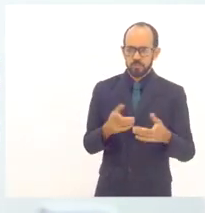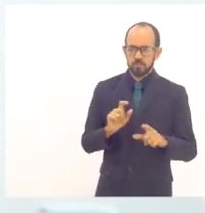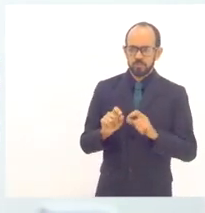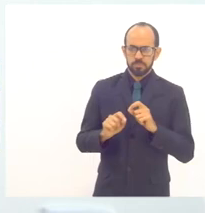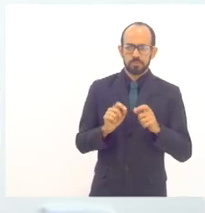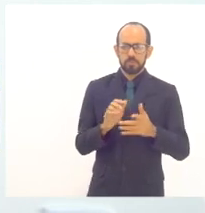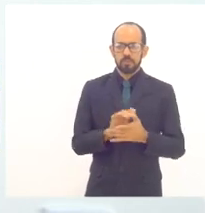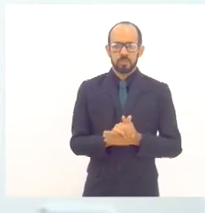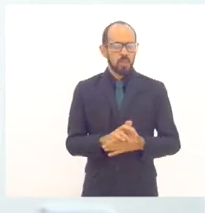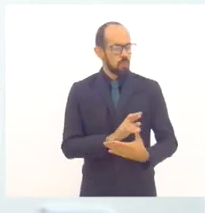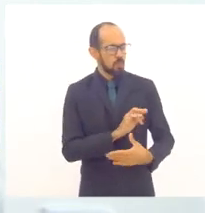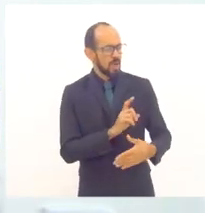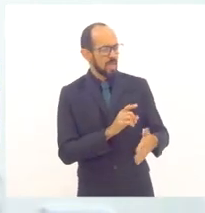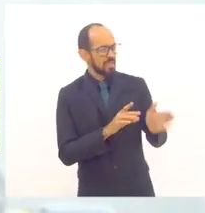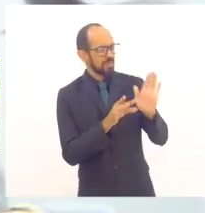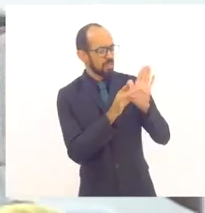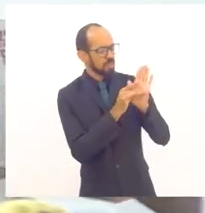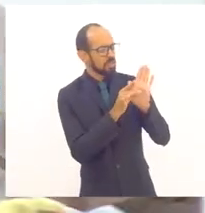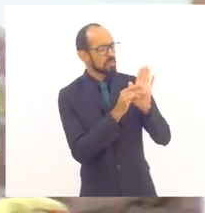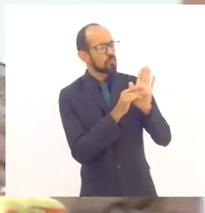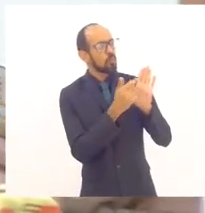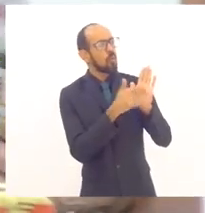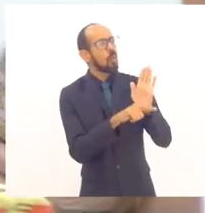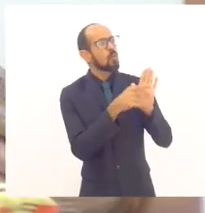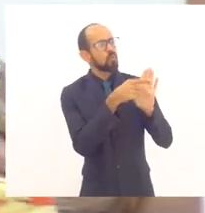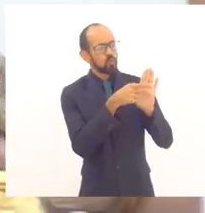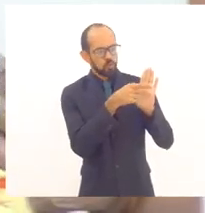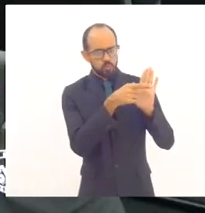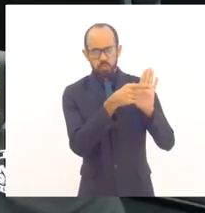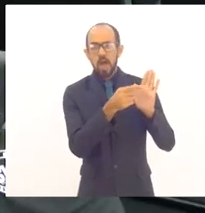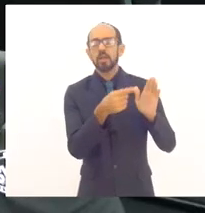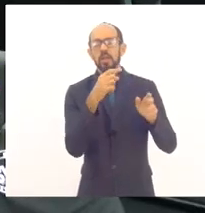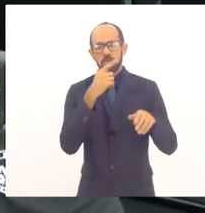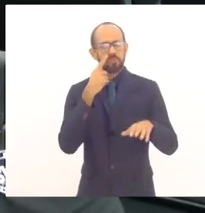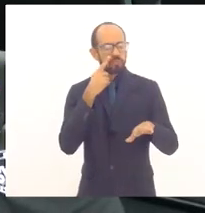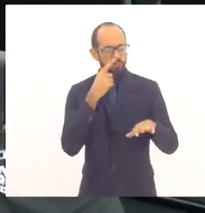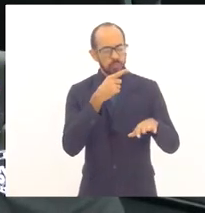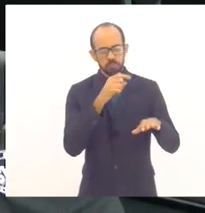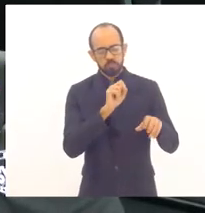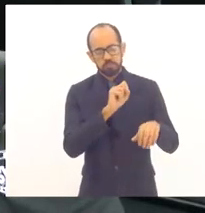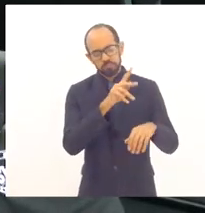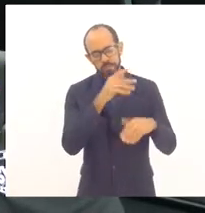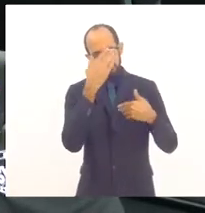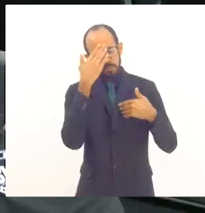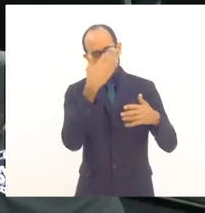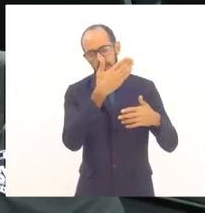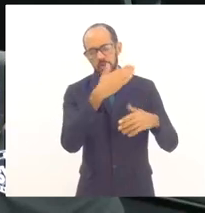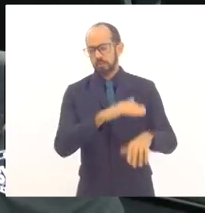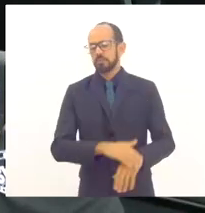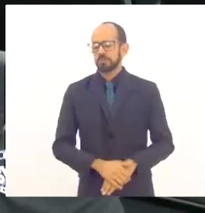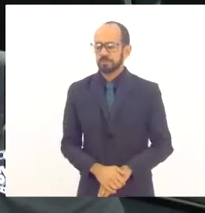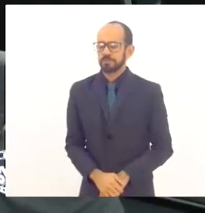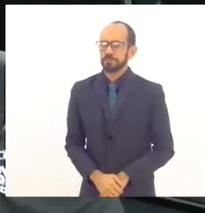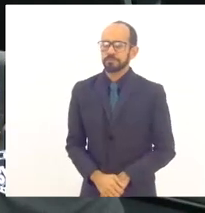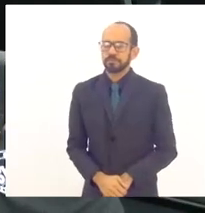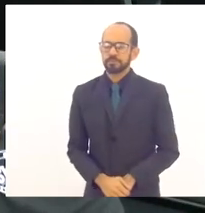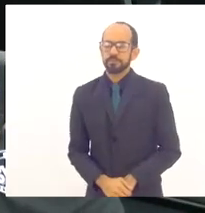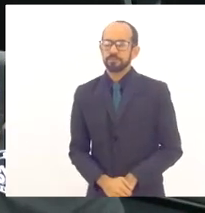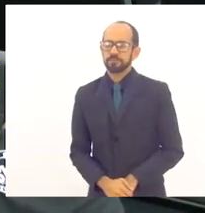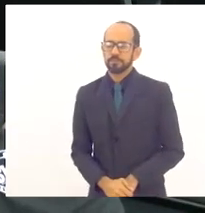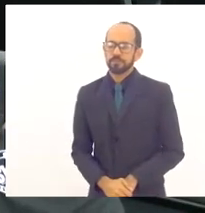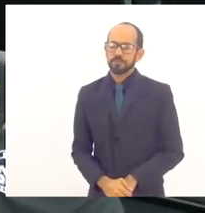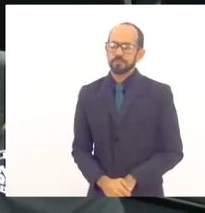não, mas não são esses adesivos, são os outros adesivos. Ah, estão aqui dentro, tá bom. Obrigado.